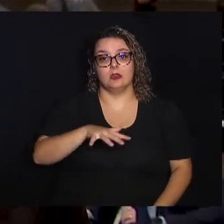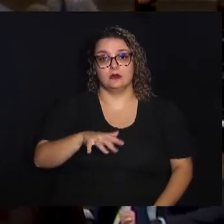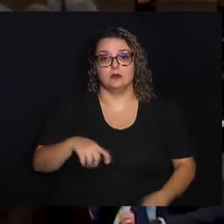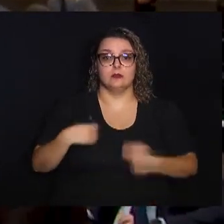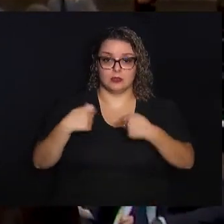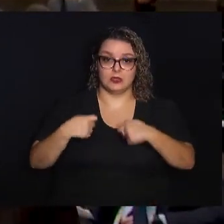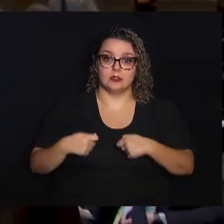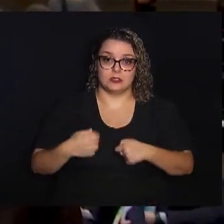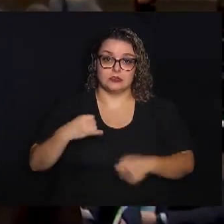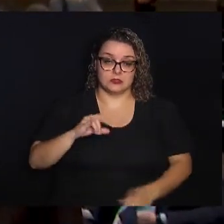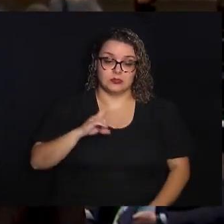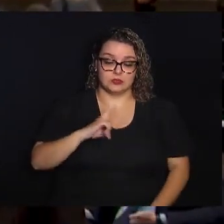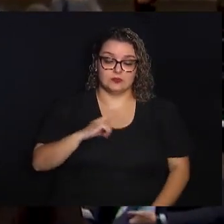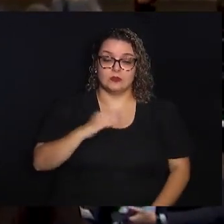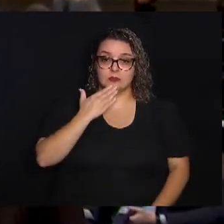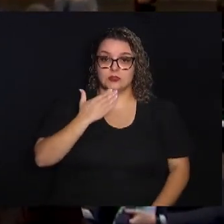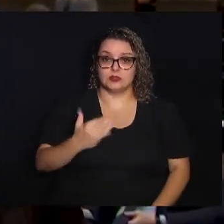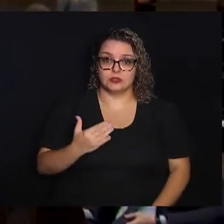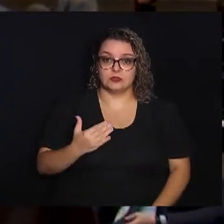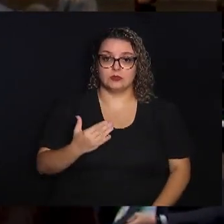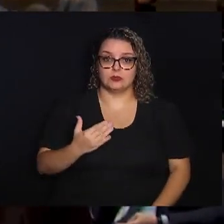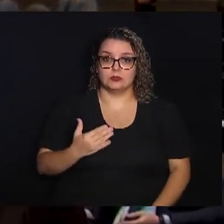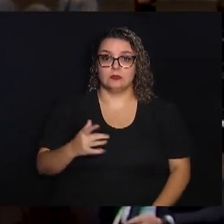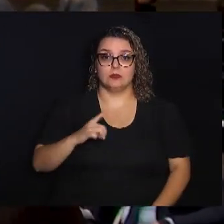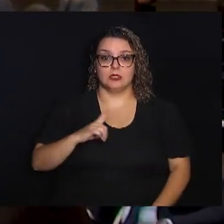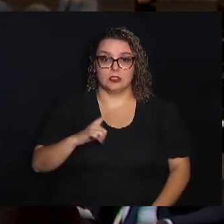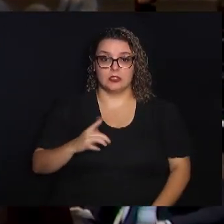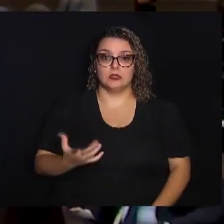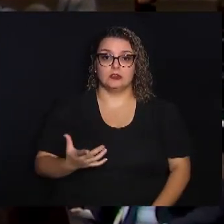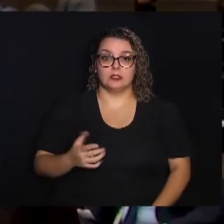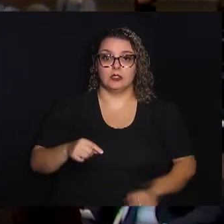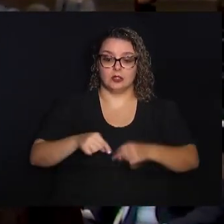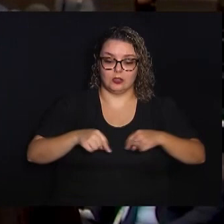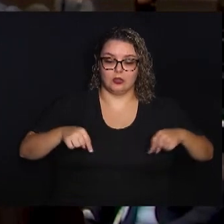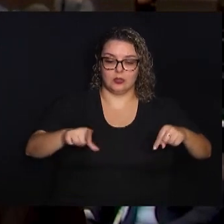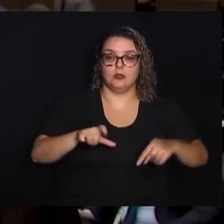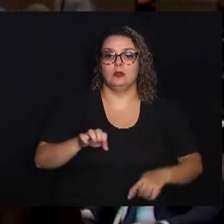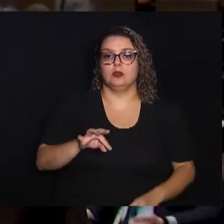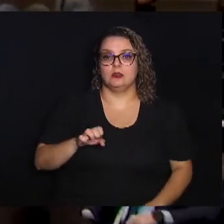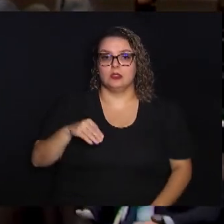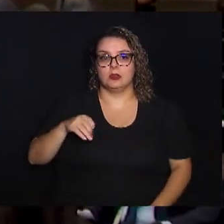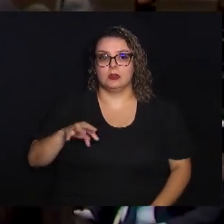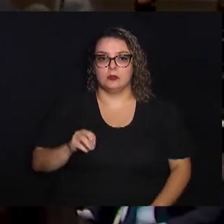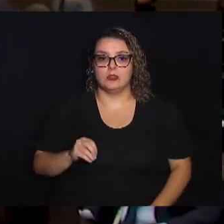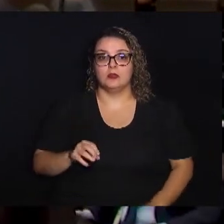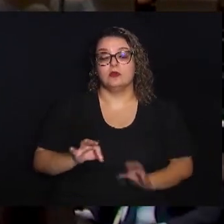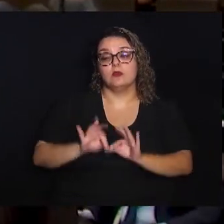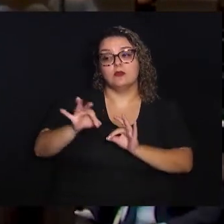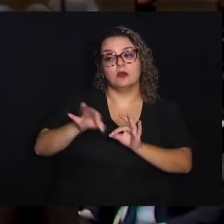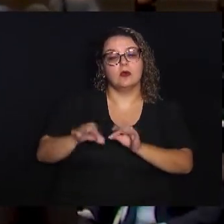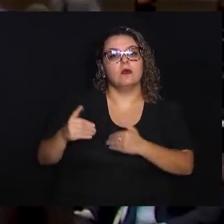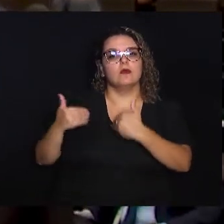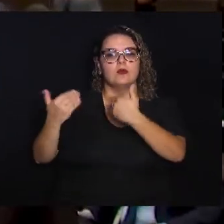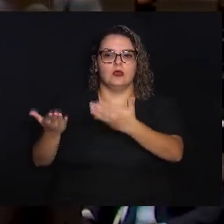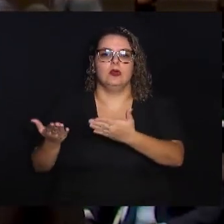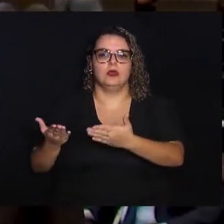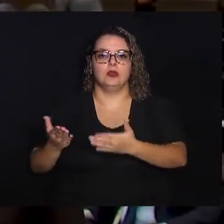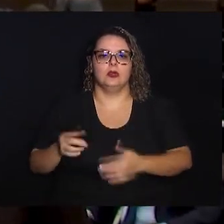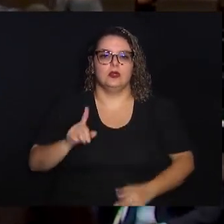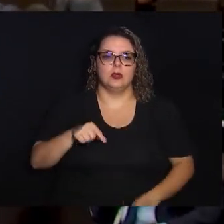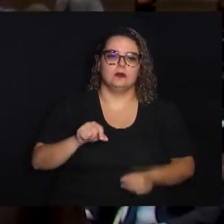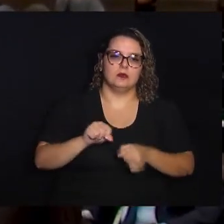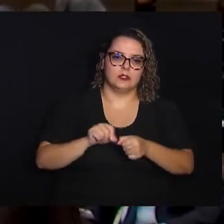se tiver demanda para que exista loteamentos fora do perímetro, que seja, e que a gente tem que